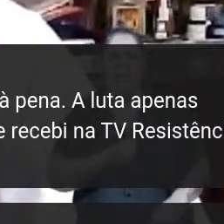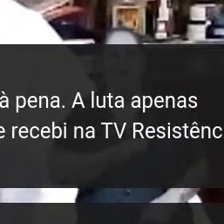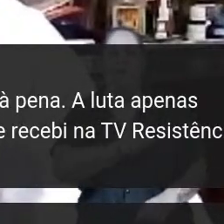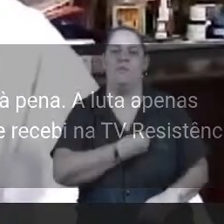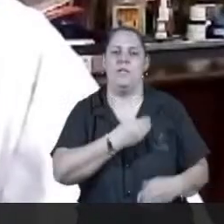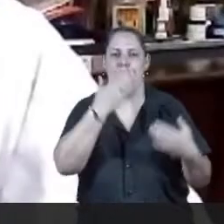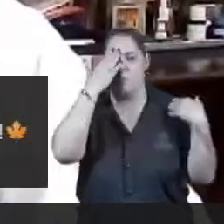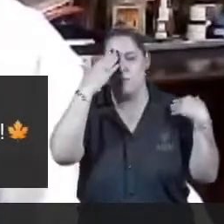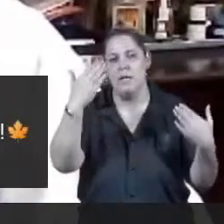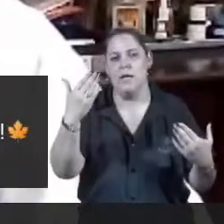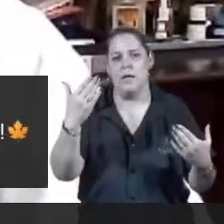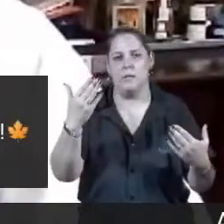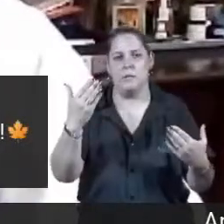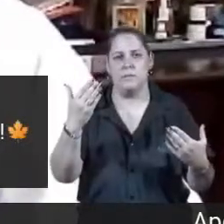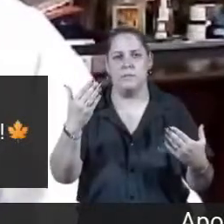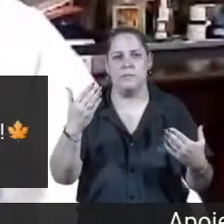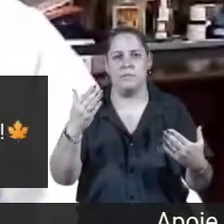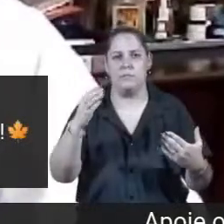obrigado,